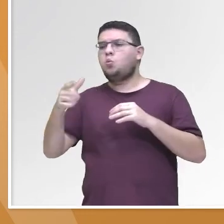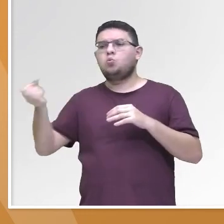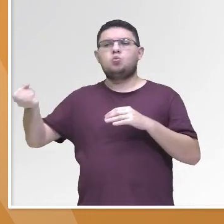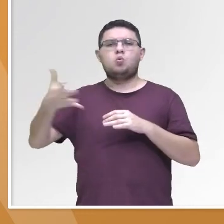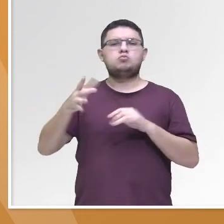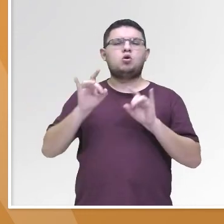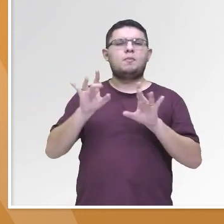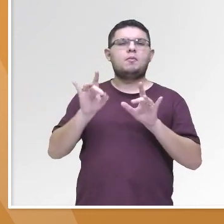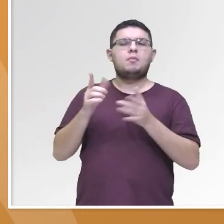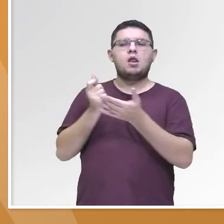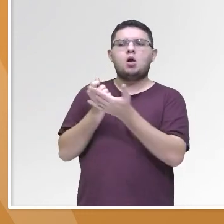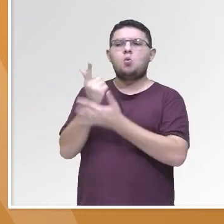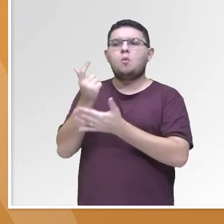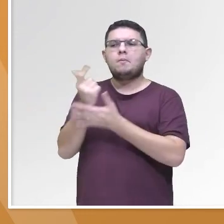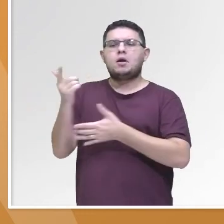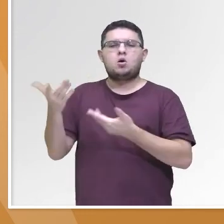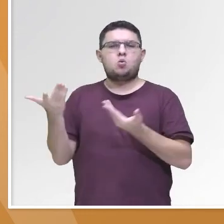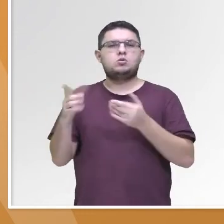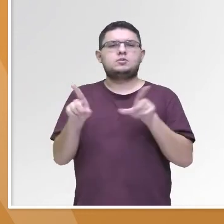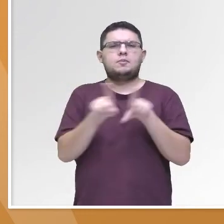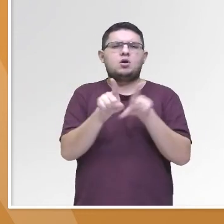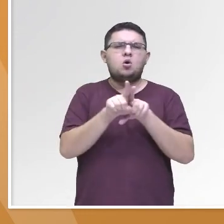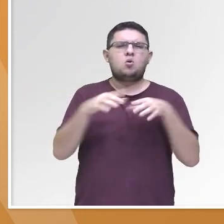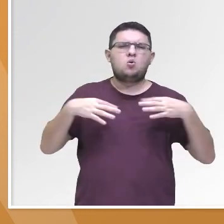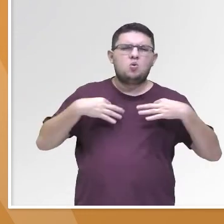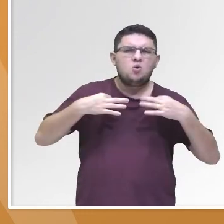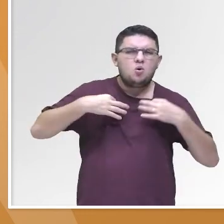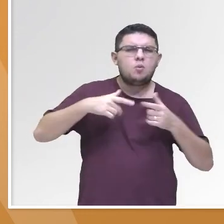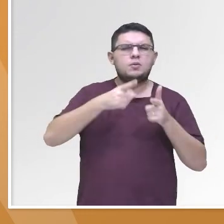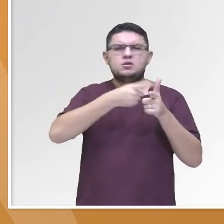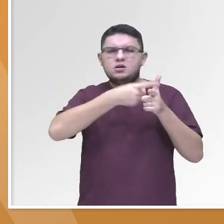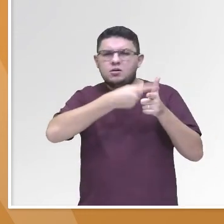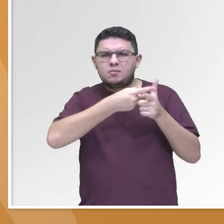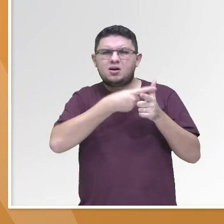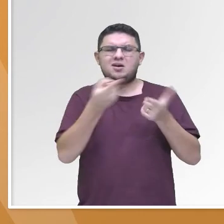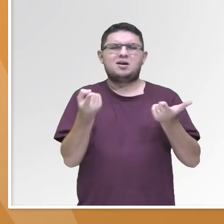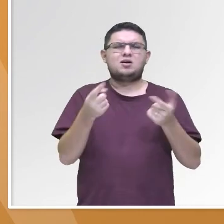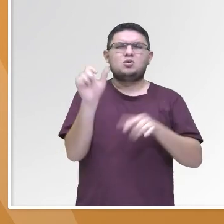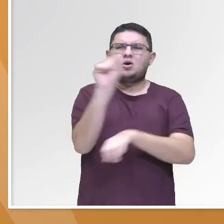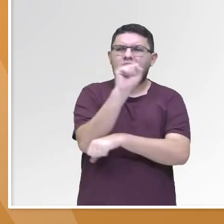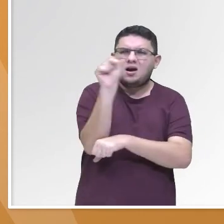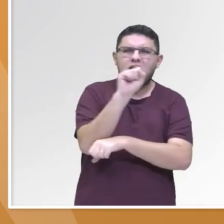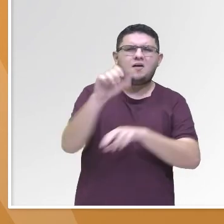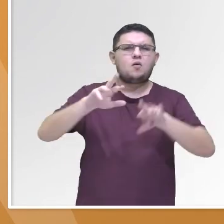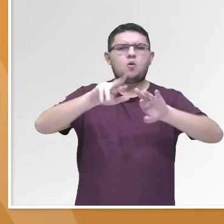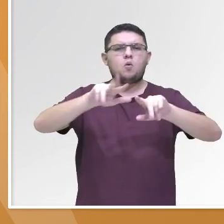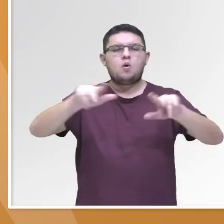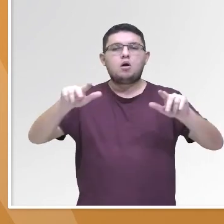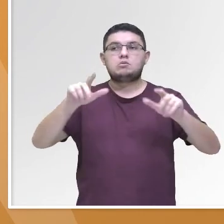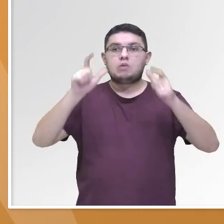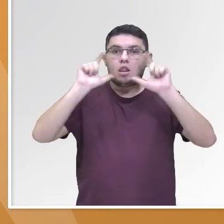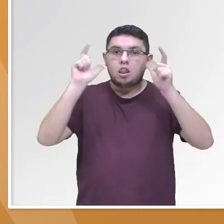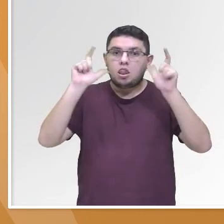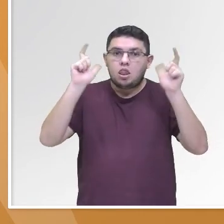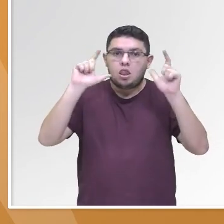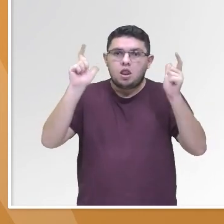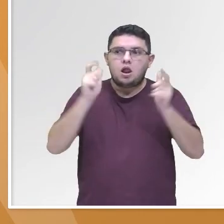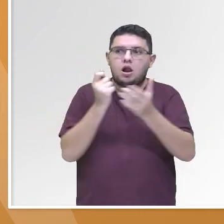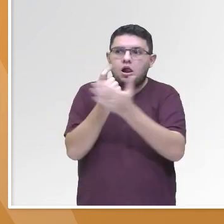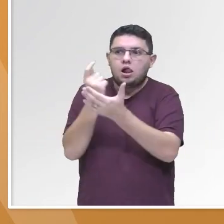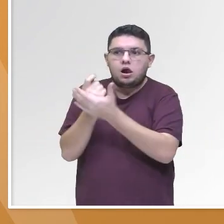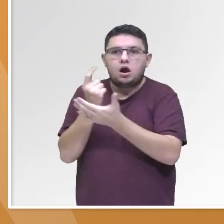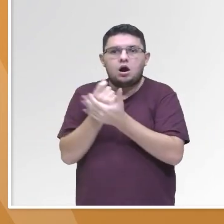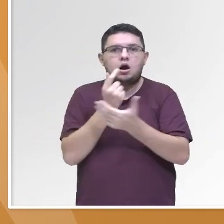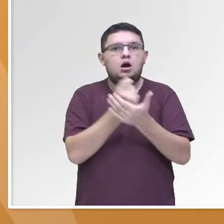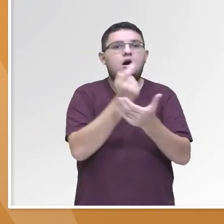As roupas também, sapatos, o carro também, a gente deve pensar em relação